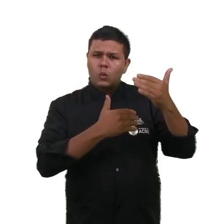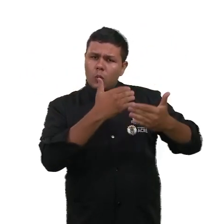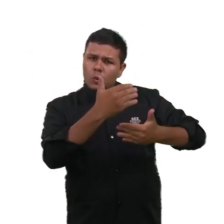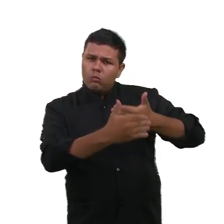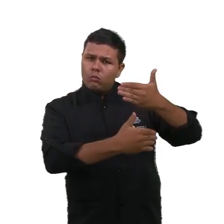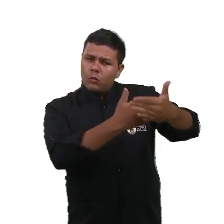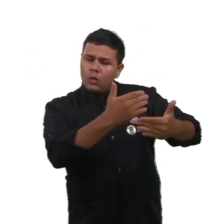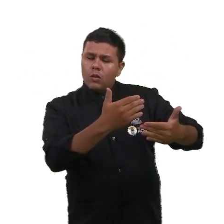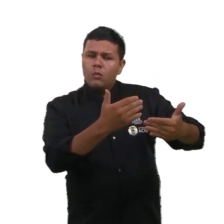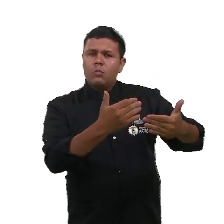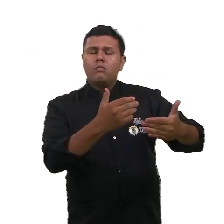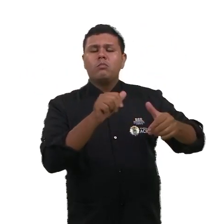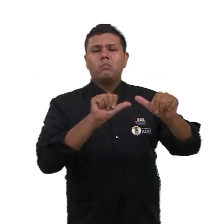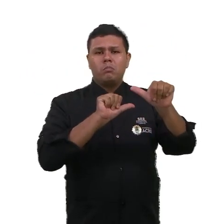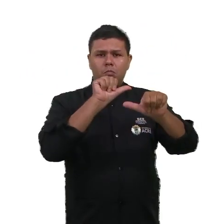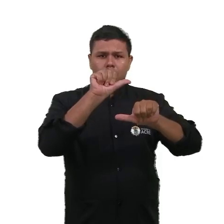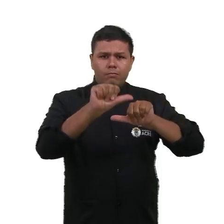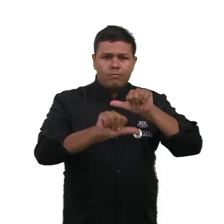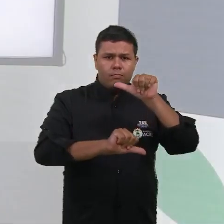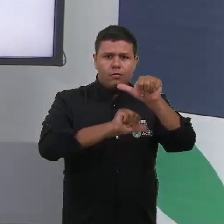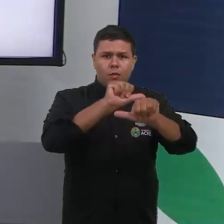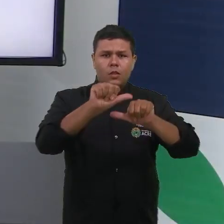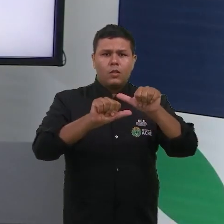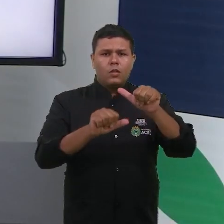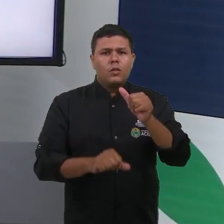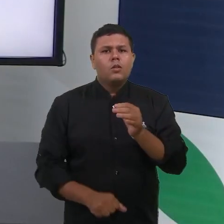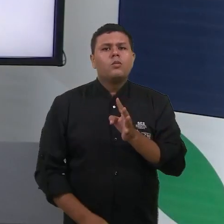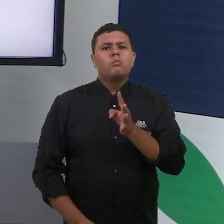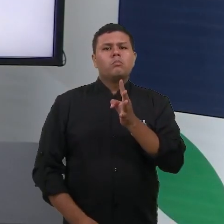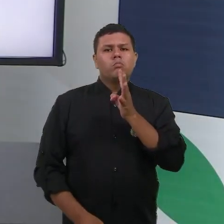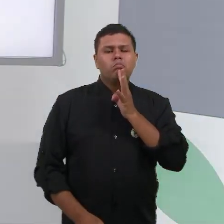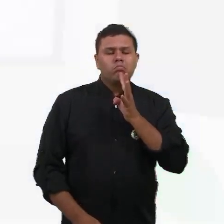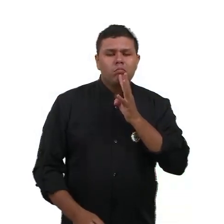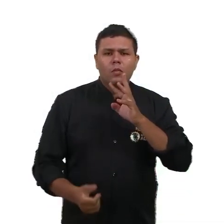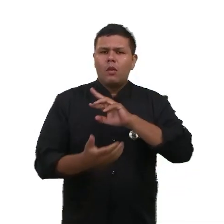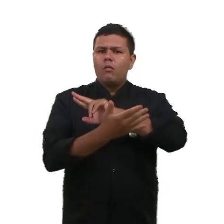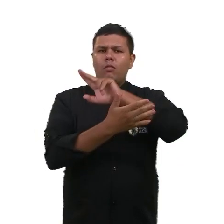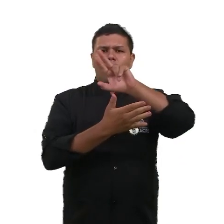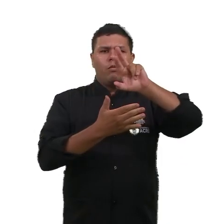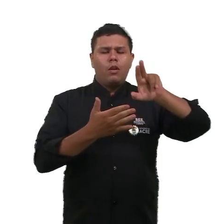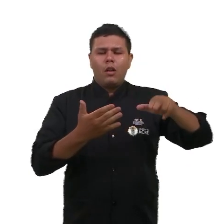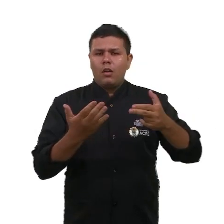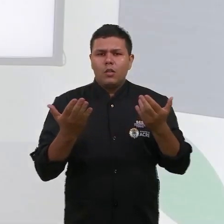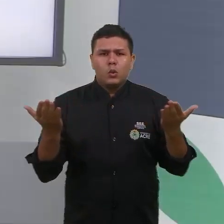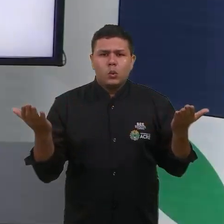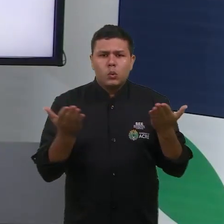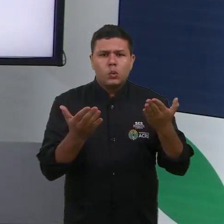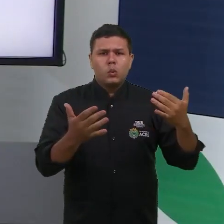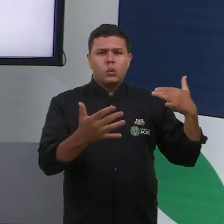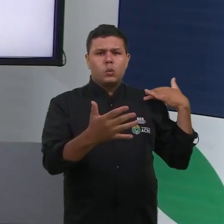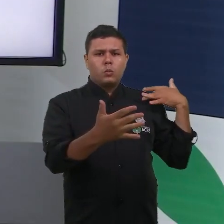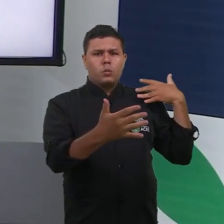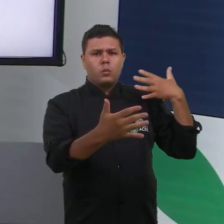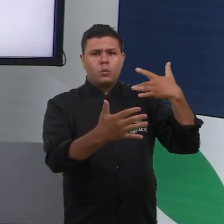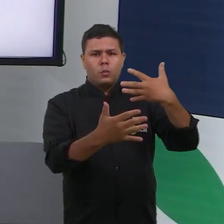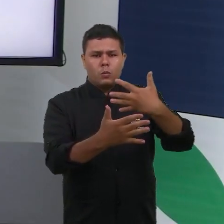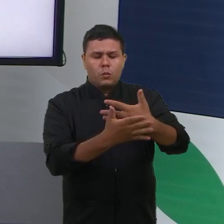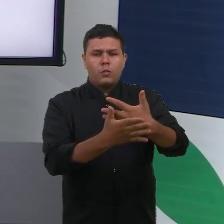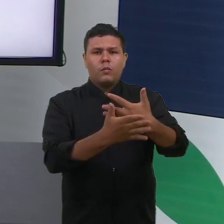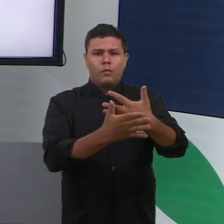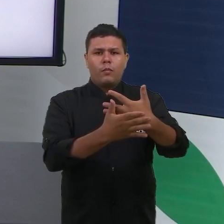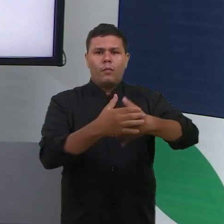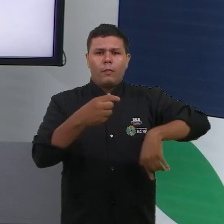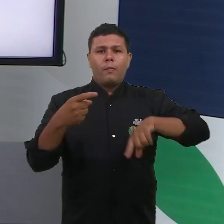modificando, que a gente conhece até as espécies nos dias de hoje. Com o pensamento evolucionista, a gente tem o